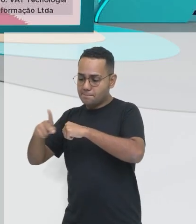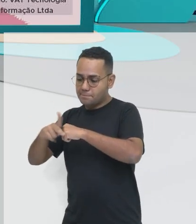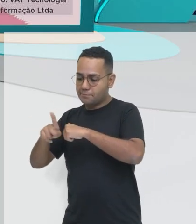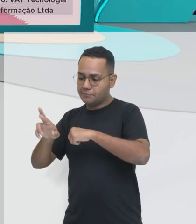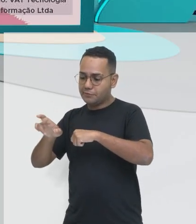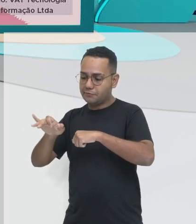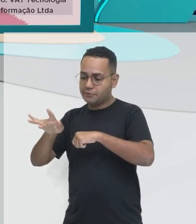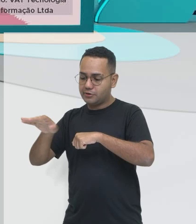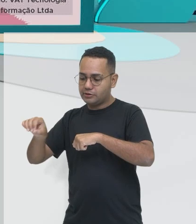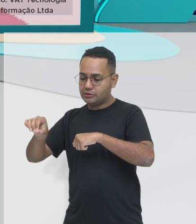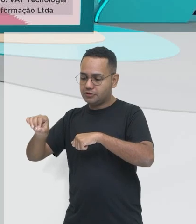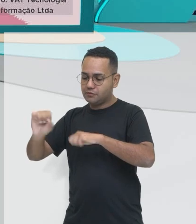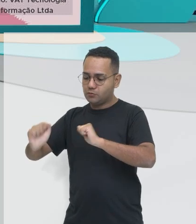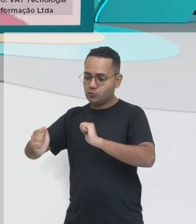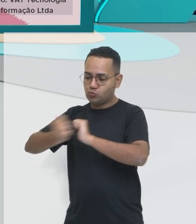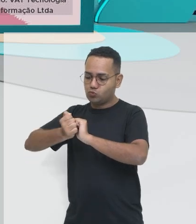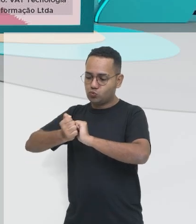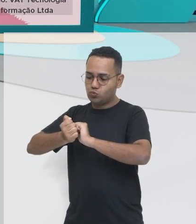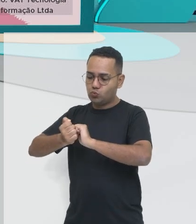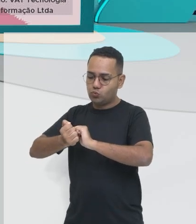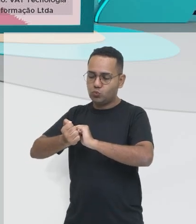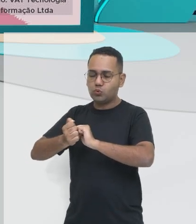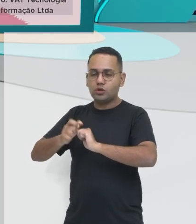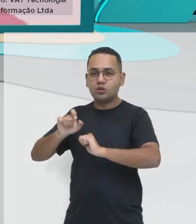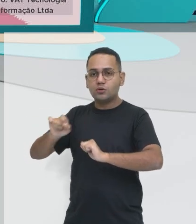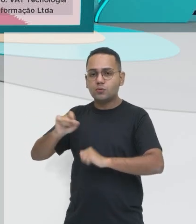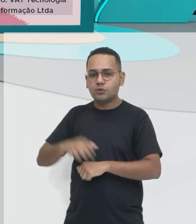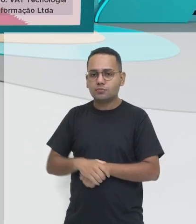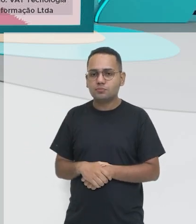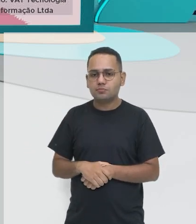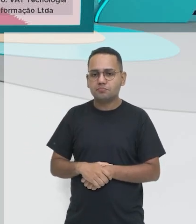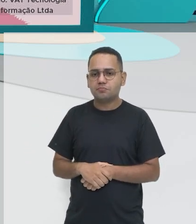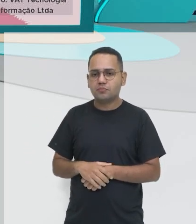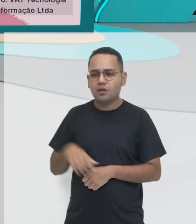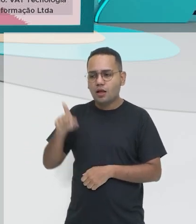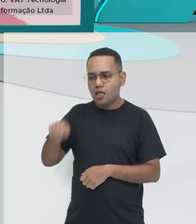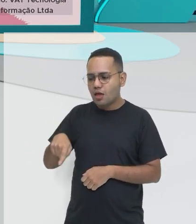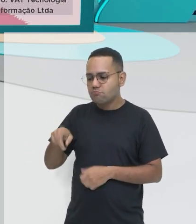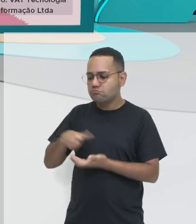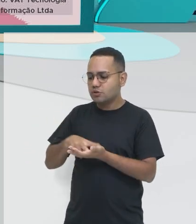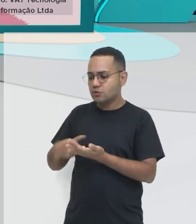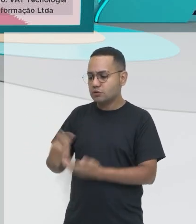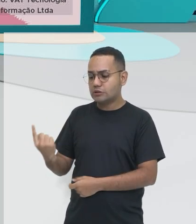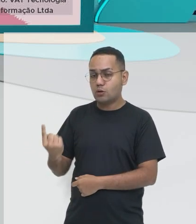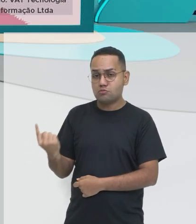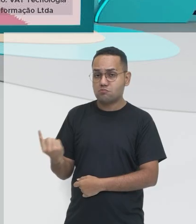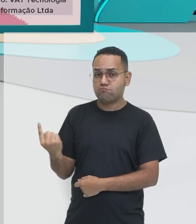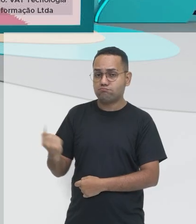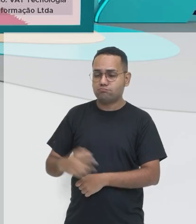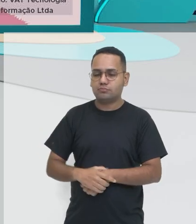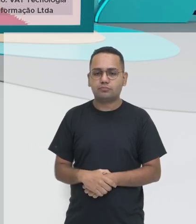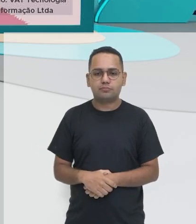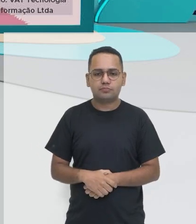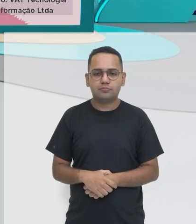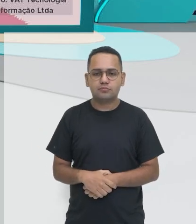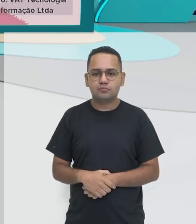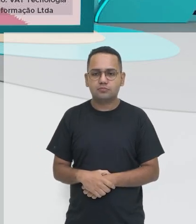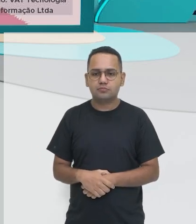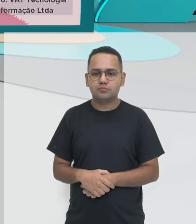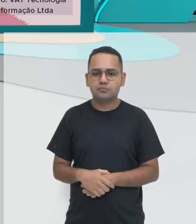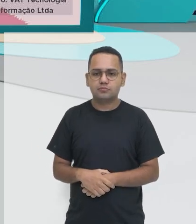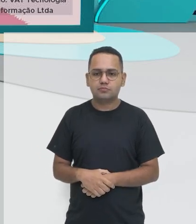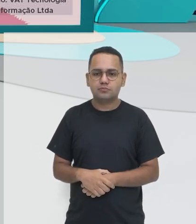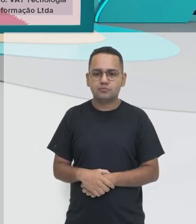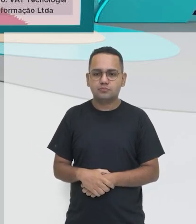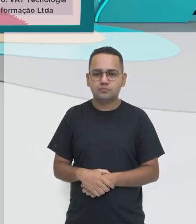transformar o significado desse pronome reflexivo, né, como sozinho ou sozinha, certo? Por exemplo, aqui o pronome